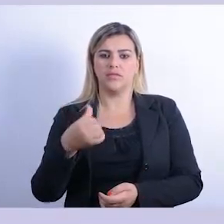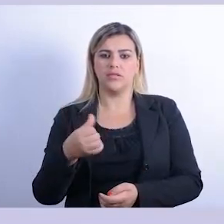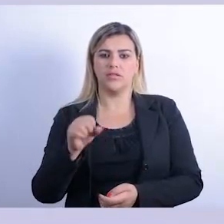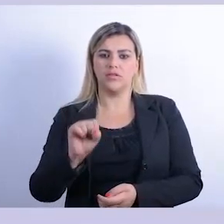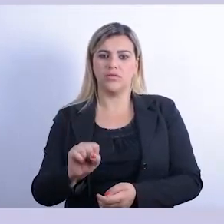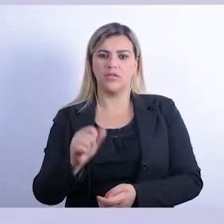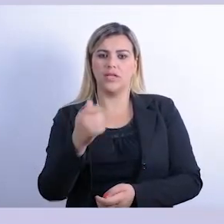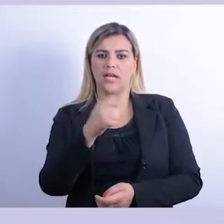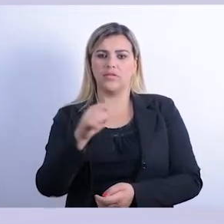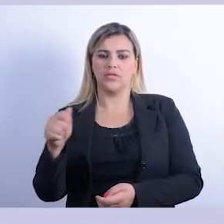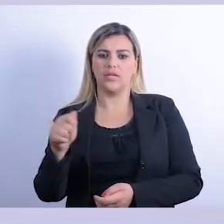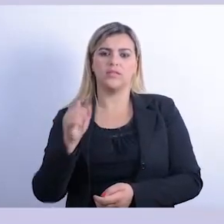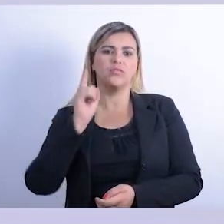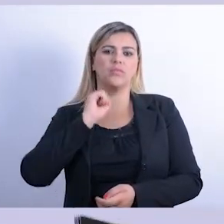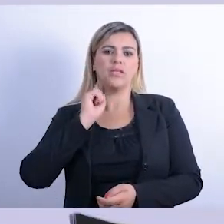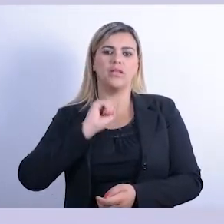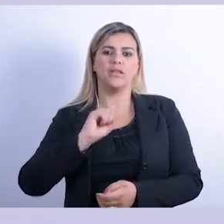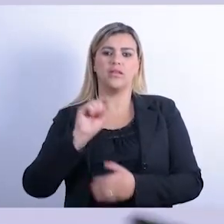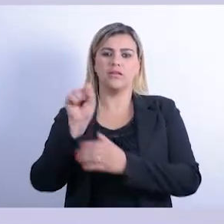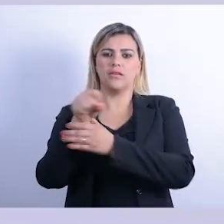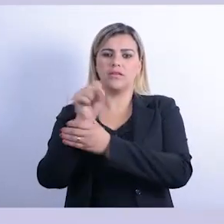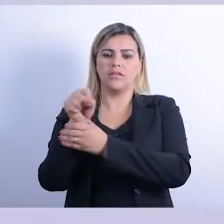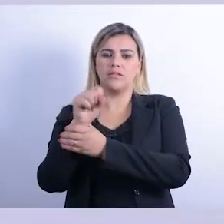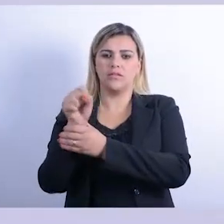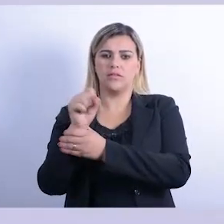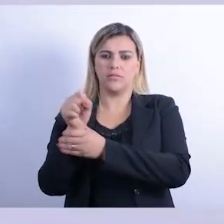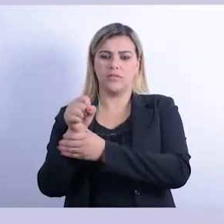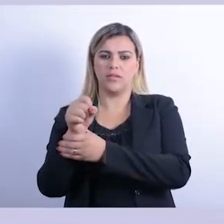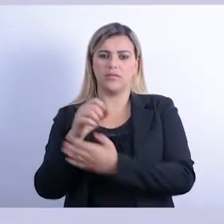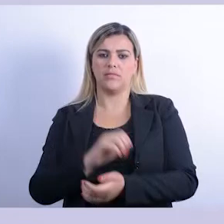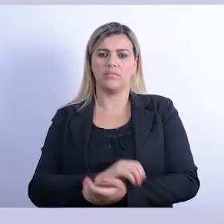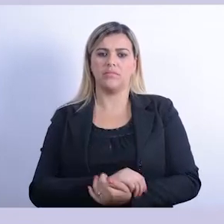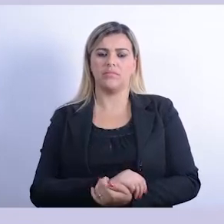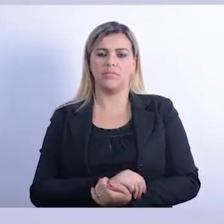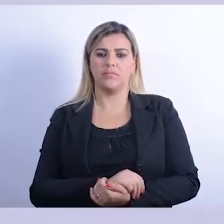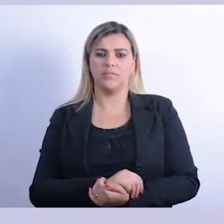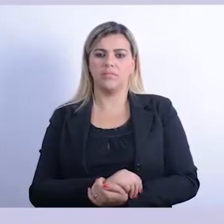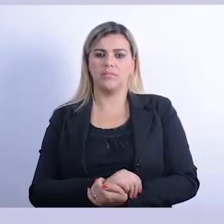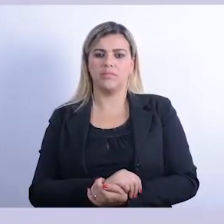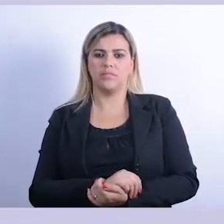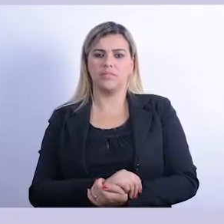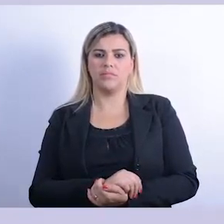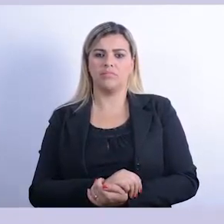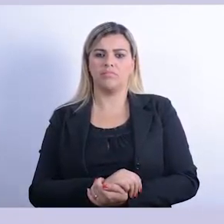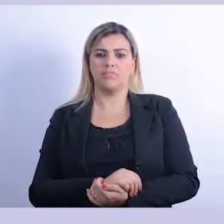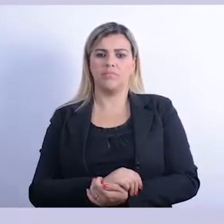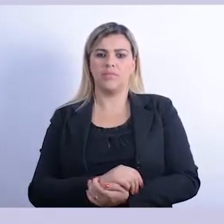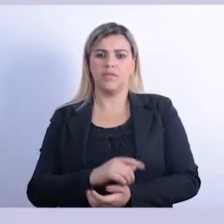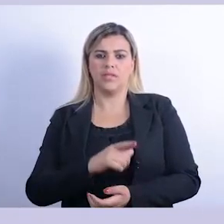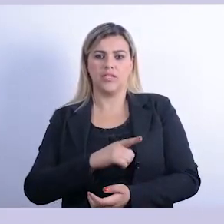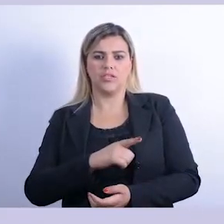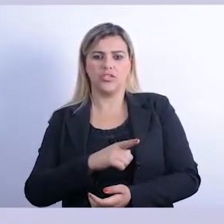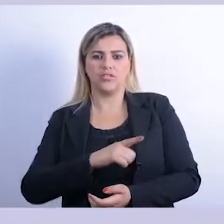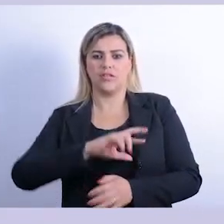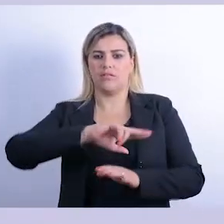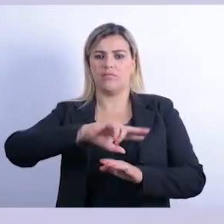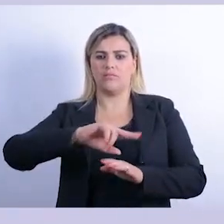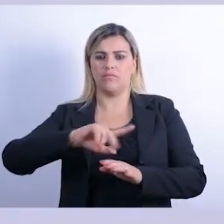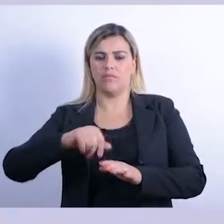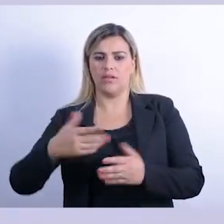em 68, a Associação Mineira de Fisioterapeutas, né, que teve, né, Marcelo